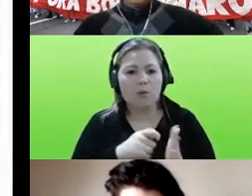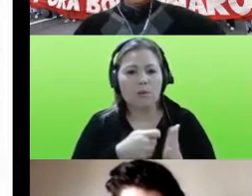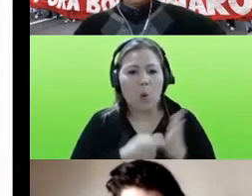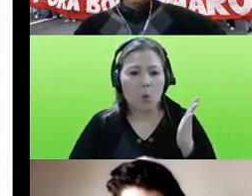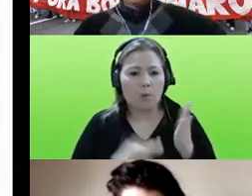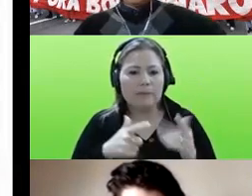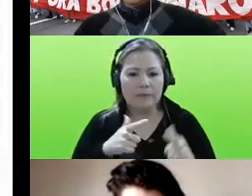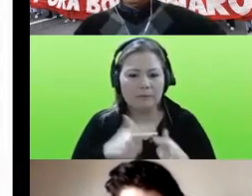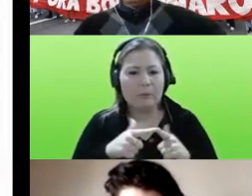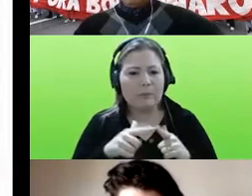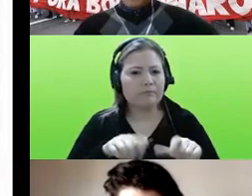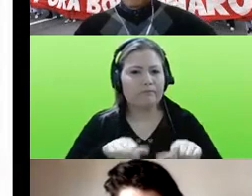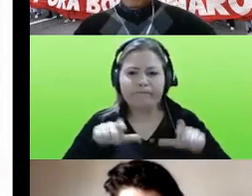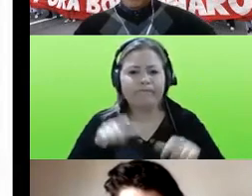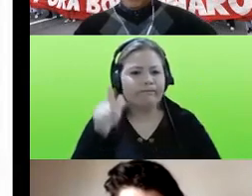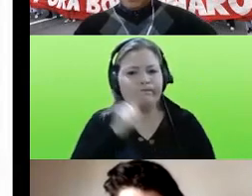trancando. Eu vou ter